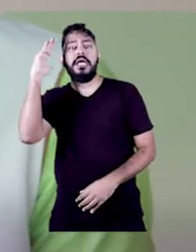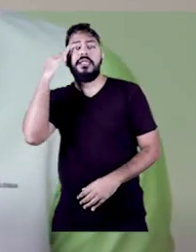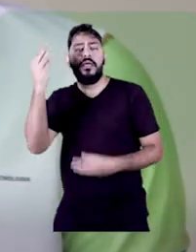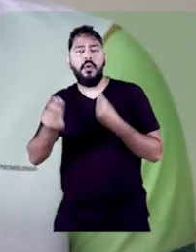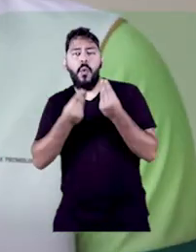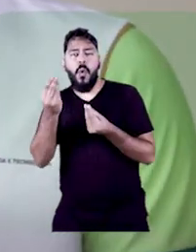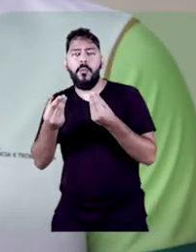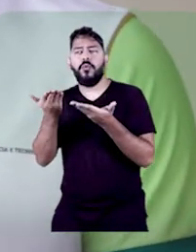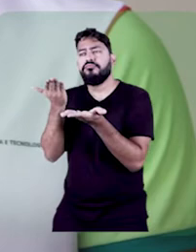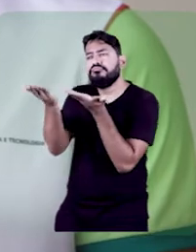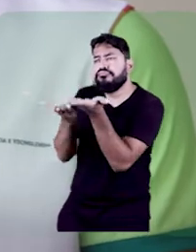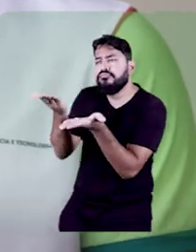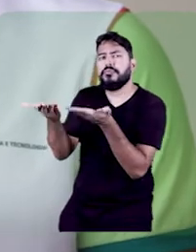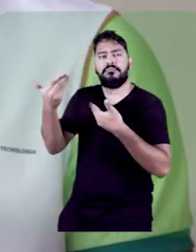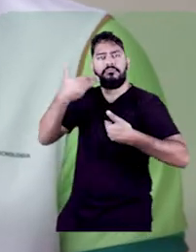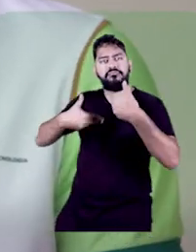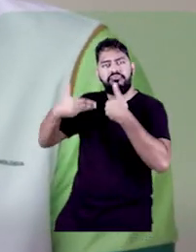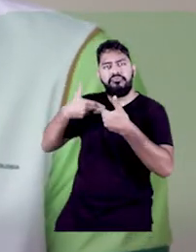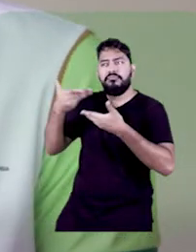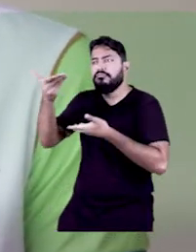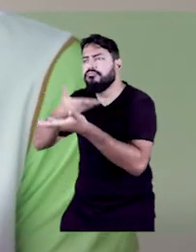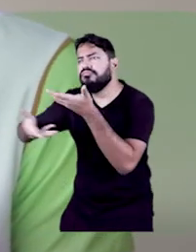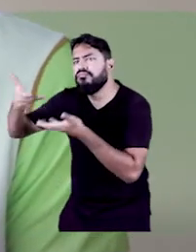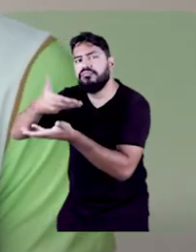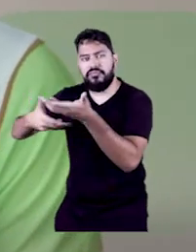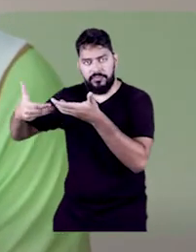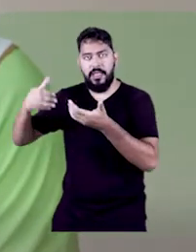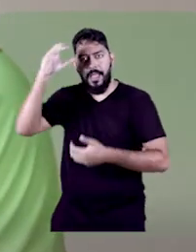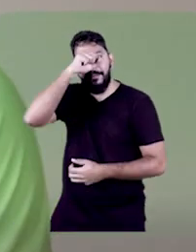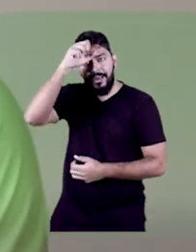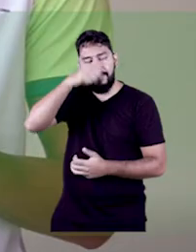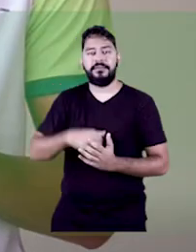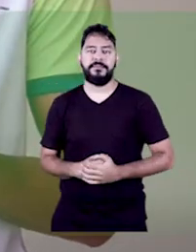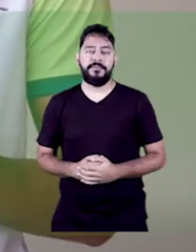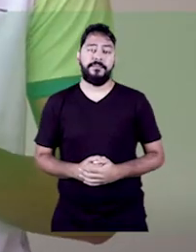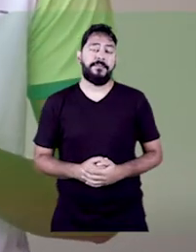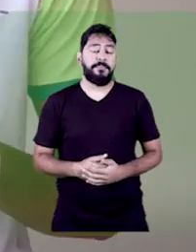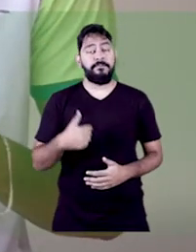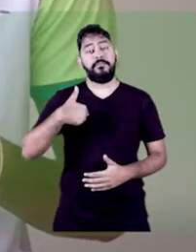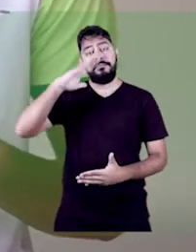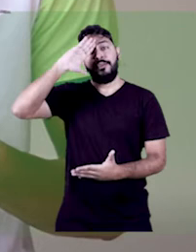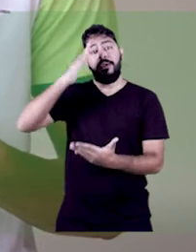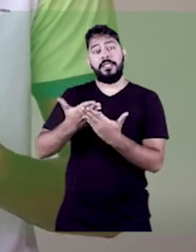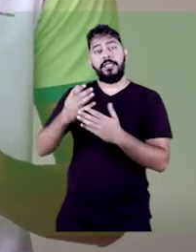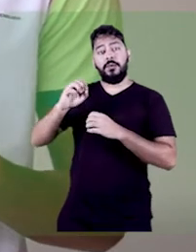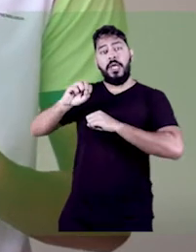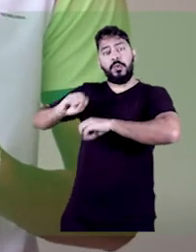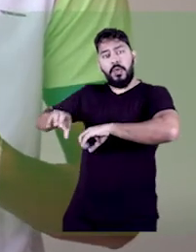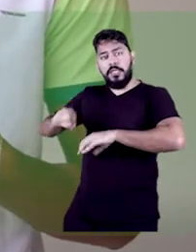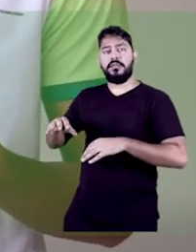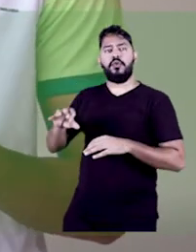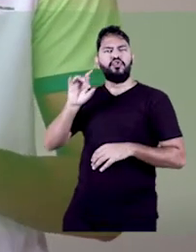pais como tratar, como se tratar e como ser tratado. Então, assim, eu acredito que com a